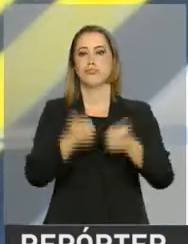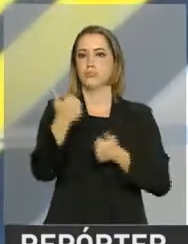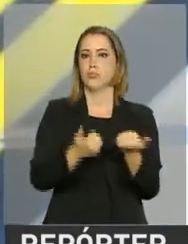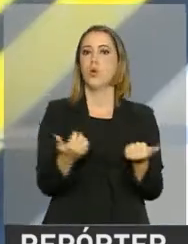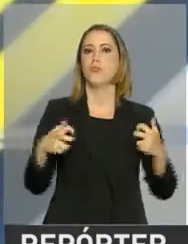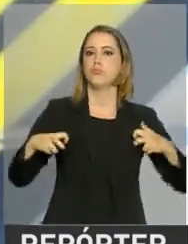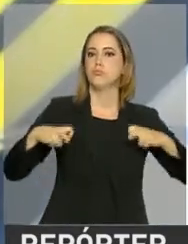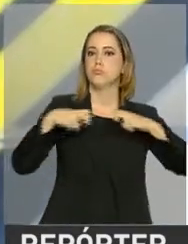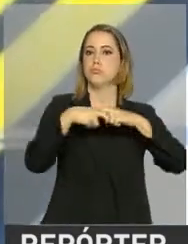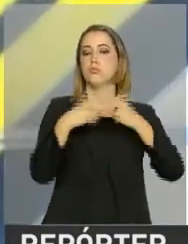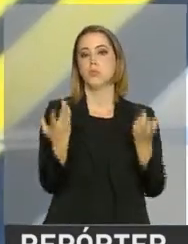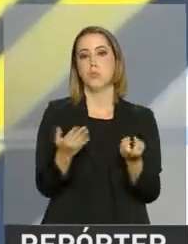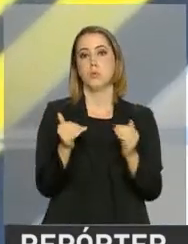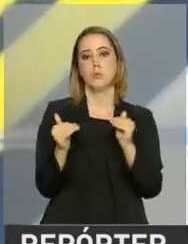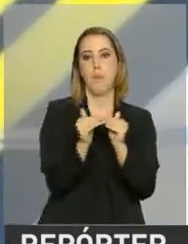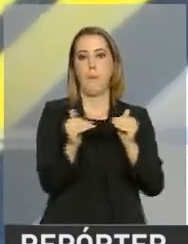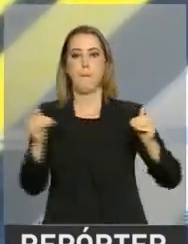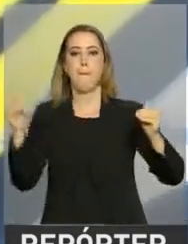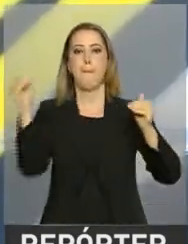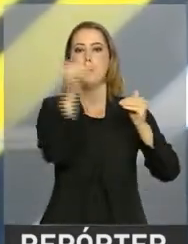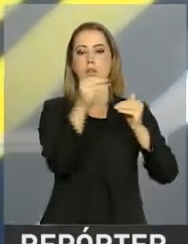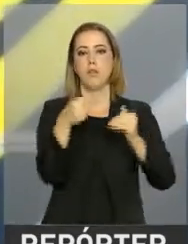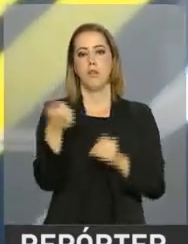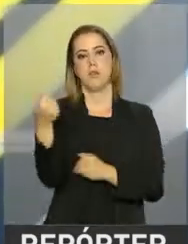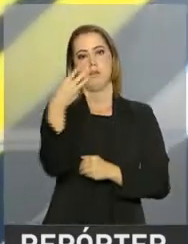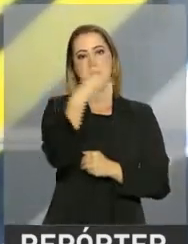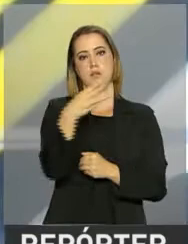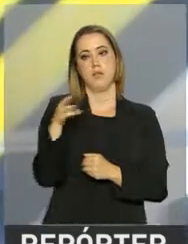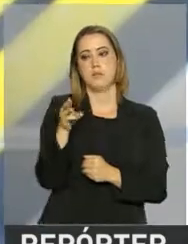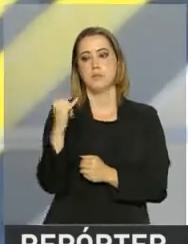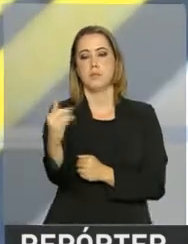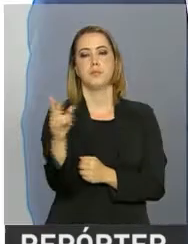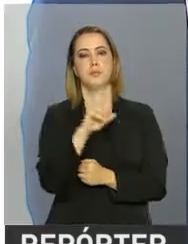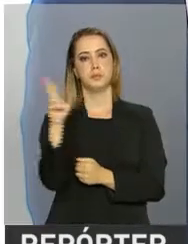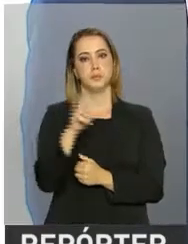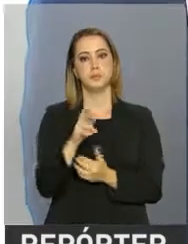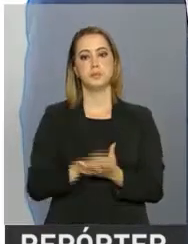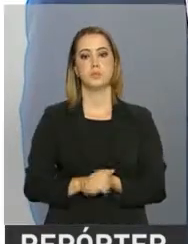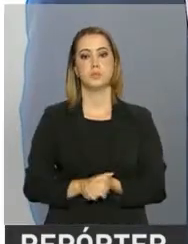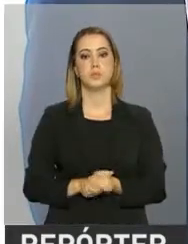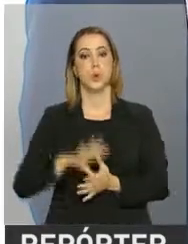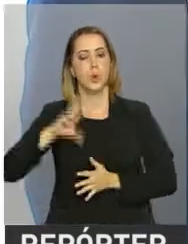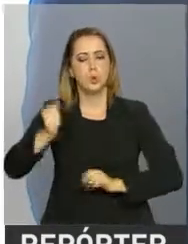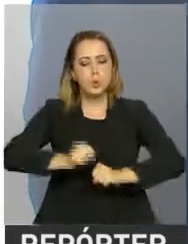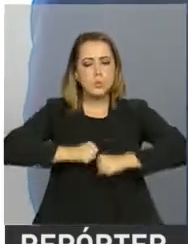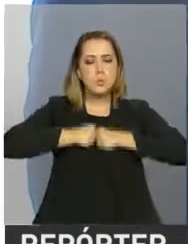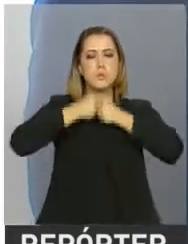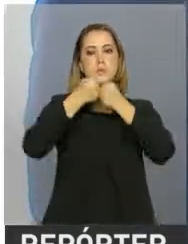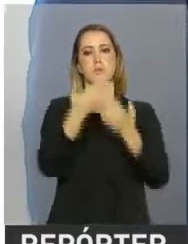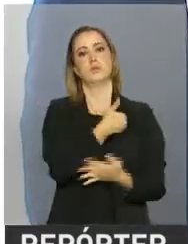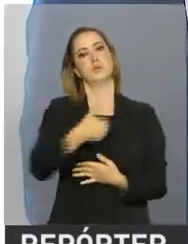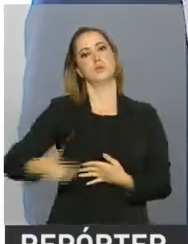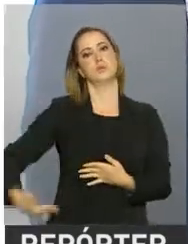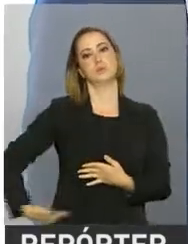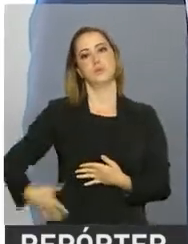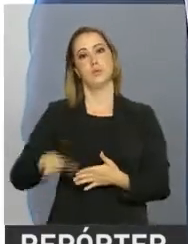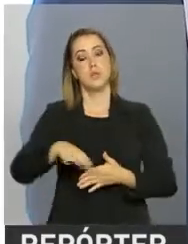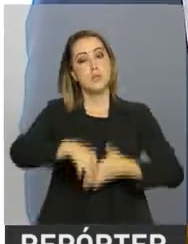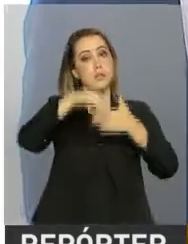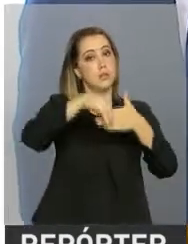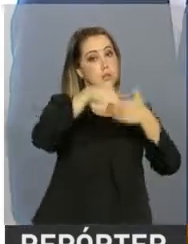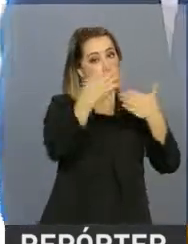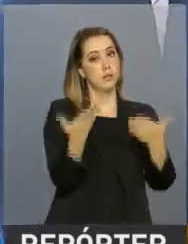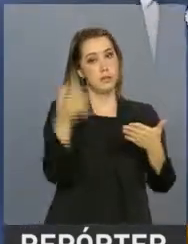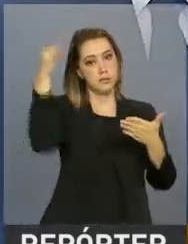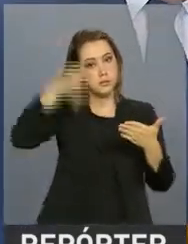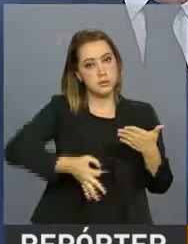em 2014 ao patamar dos 13 bilhões de reais. Todo o empenho do governo por liderança e